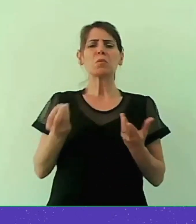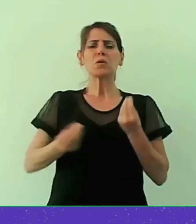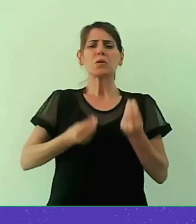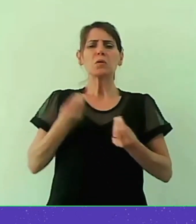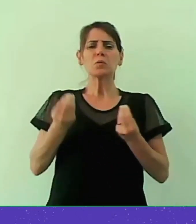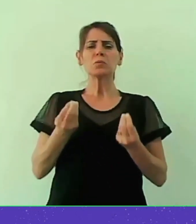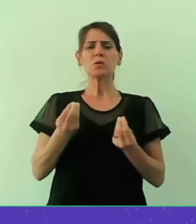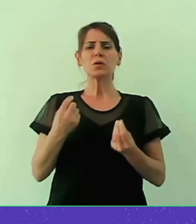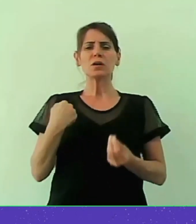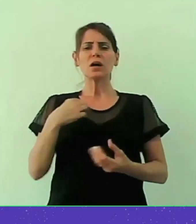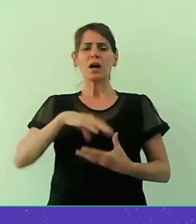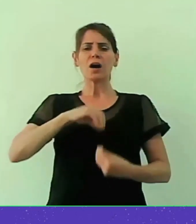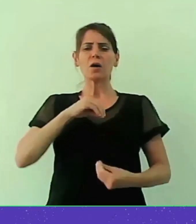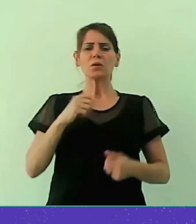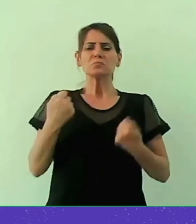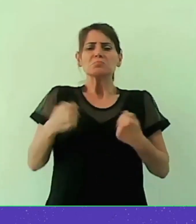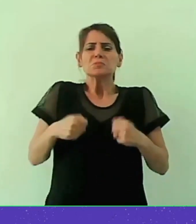necessidade